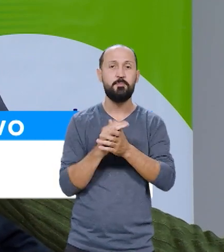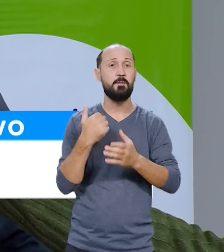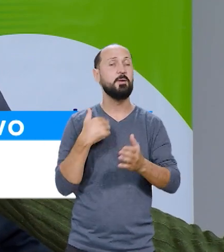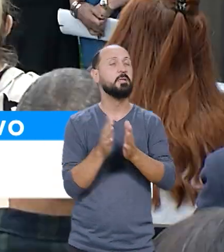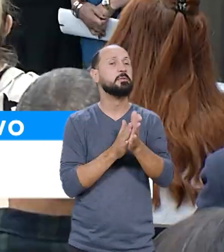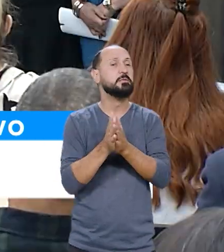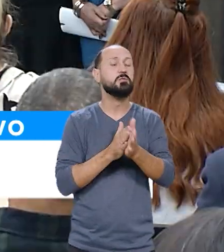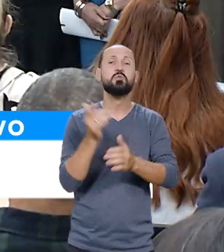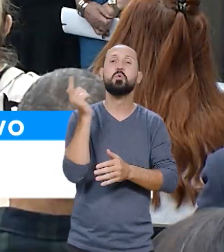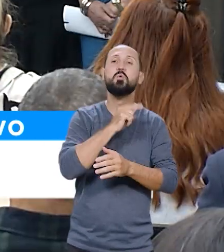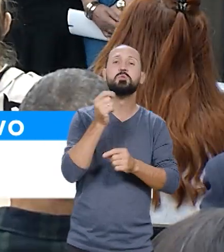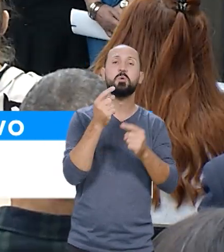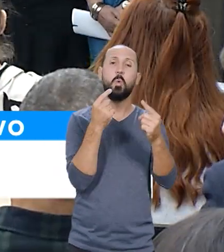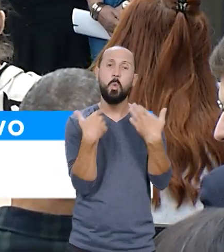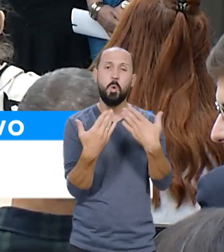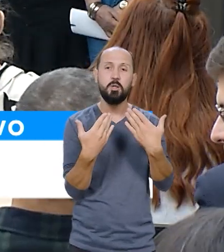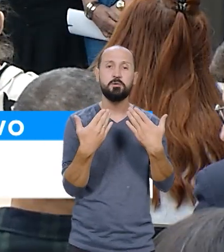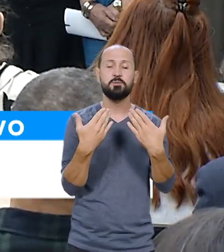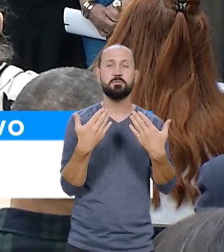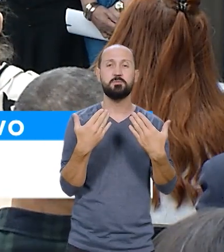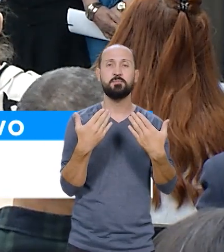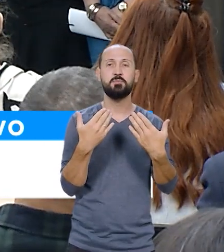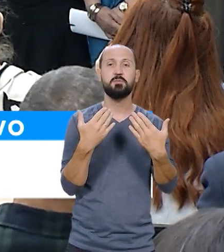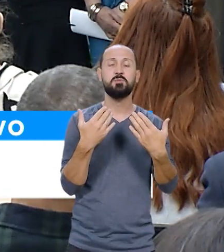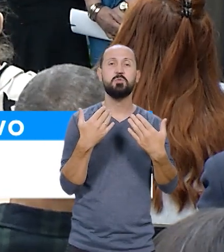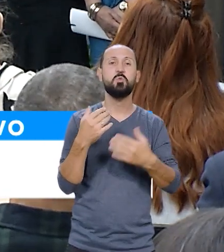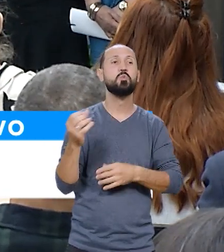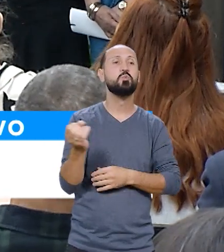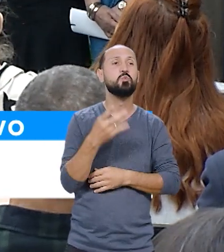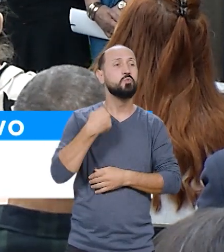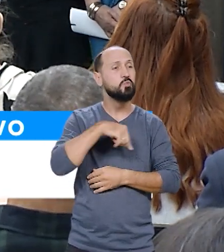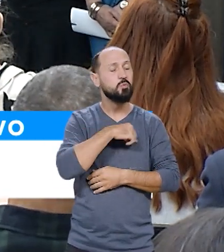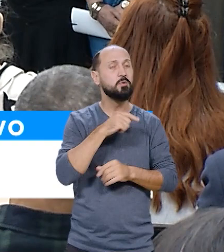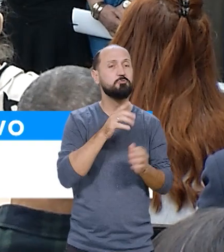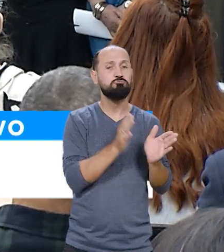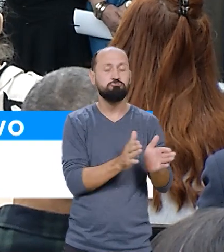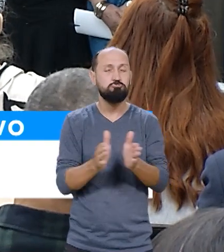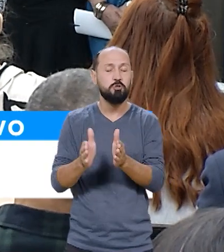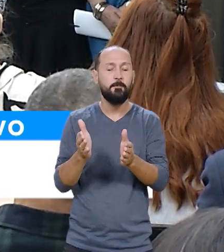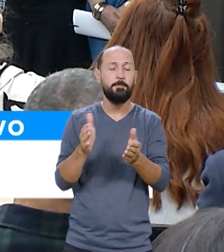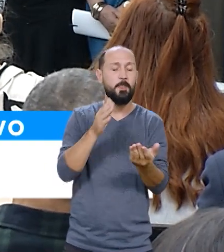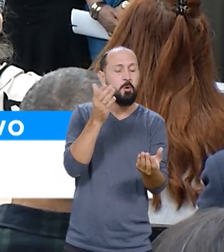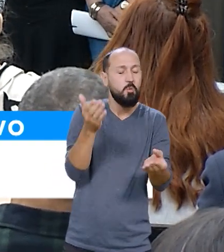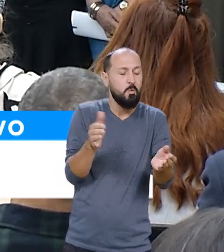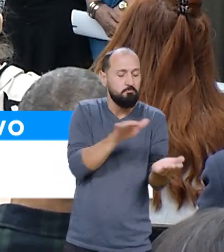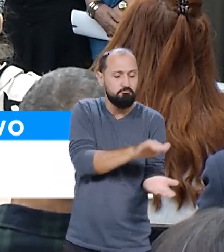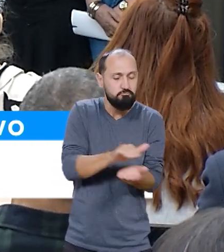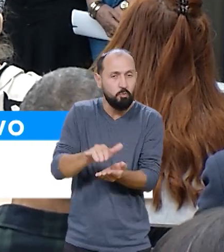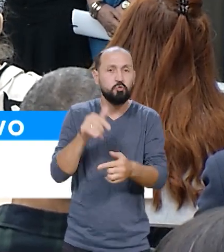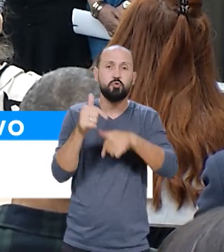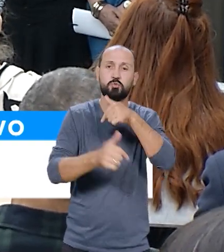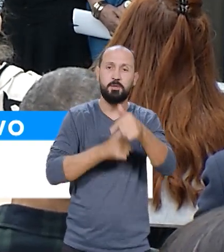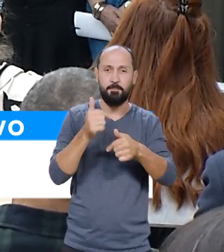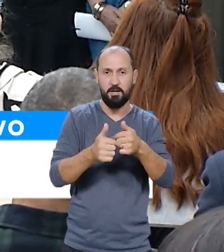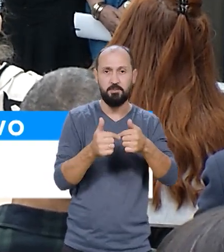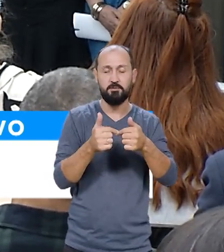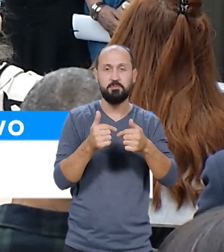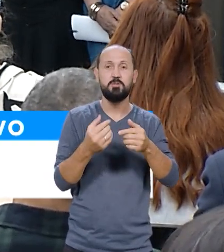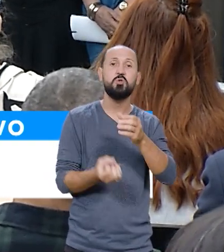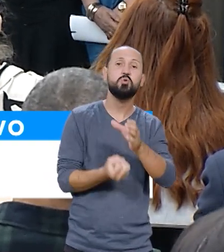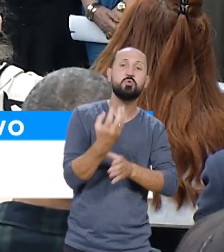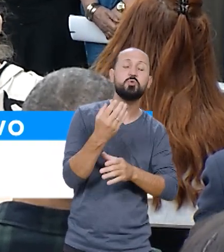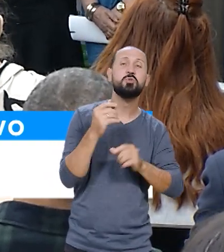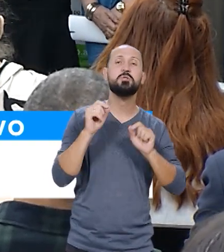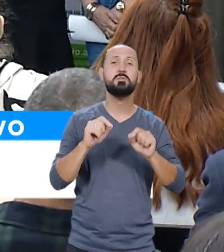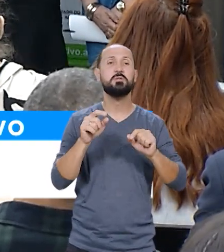processo legislativo. A minha expectativa é que a gente possa aqui discutir, né, os nossos processos, não só legislativos, os nossos processos de